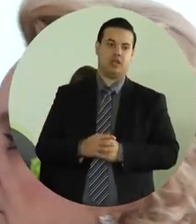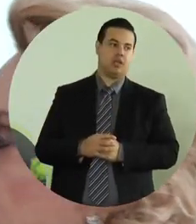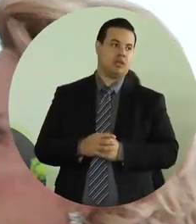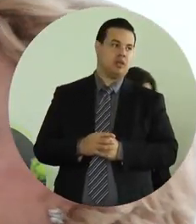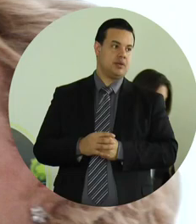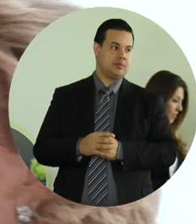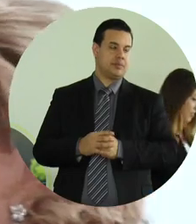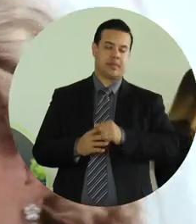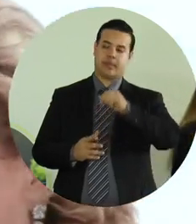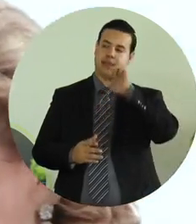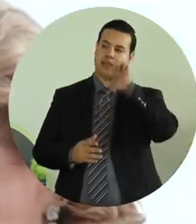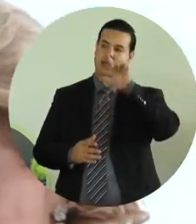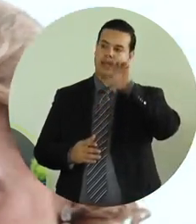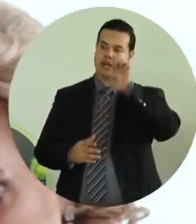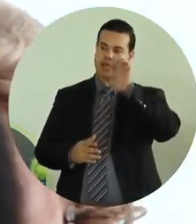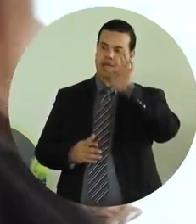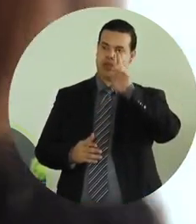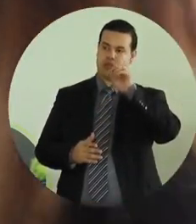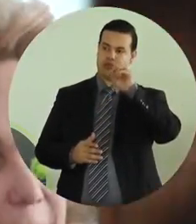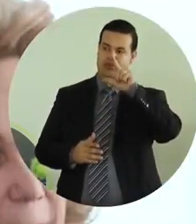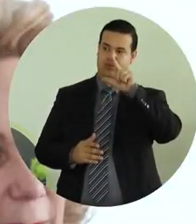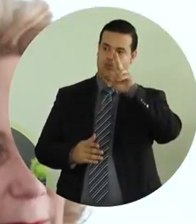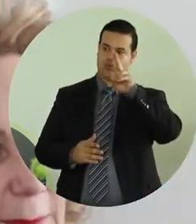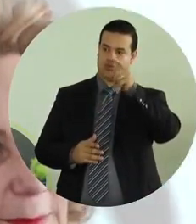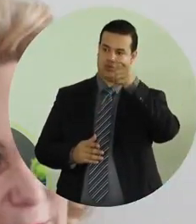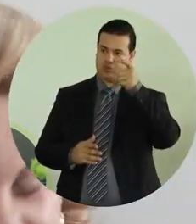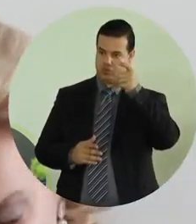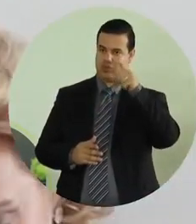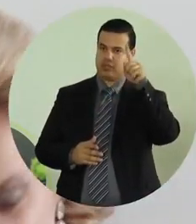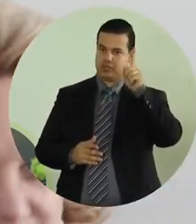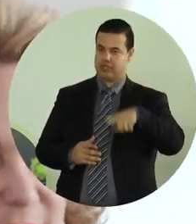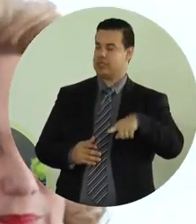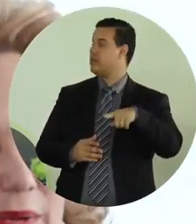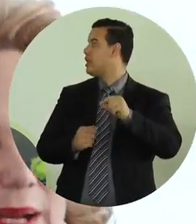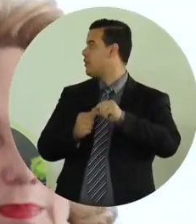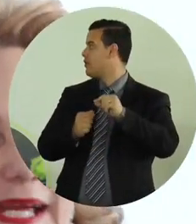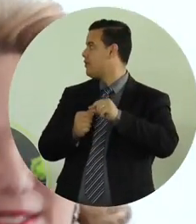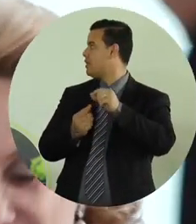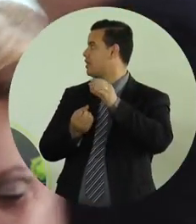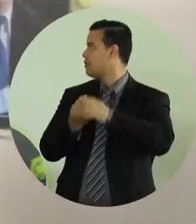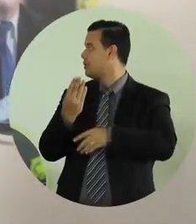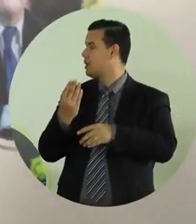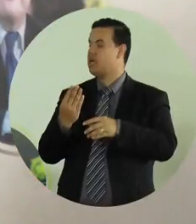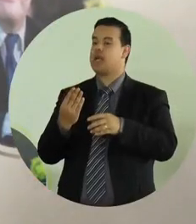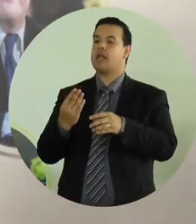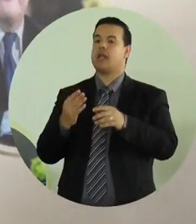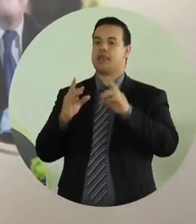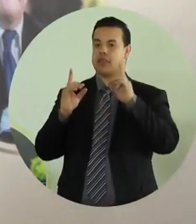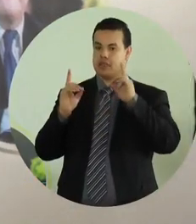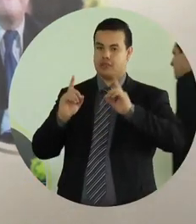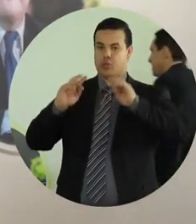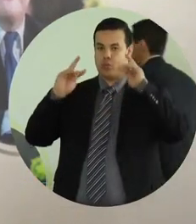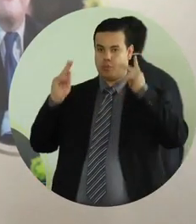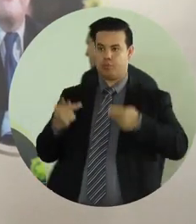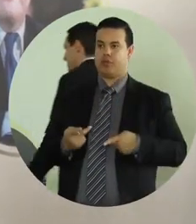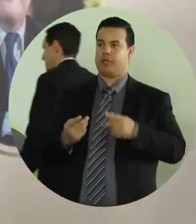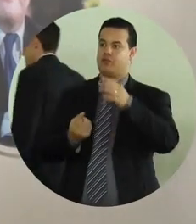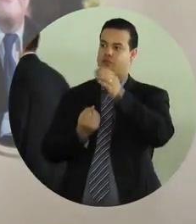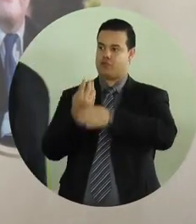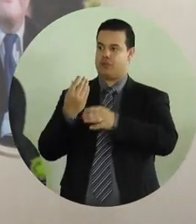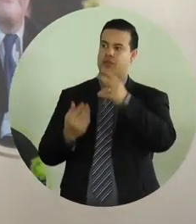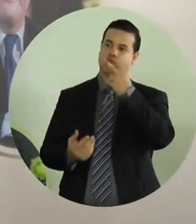A Electrolux foi a idealizadora da Universidade Livre para a Eficiência Humana, fundada em 2005.